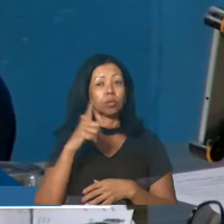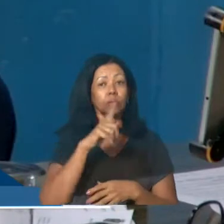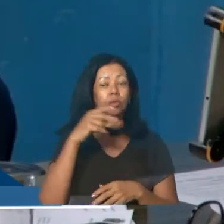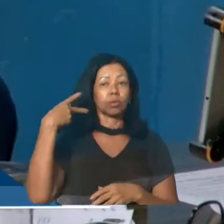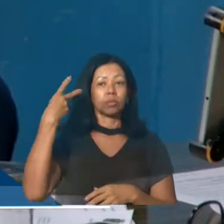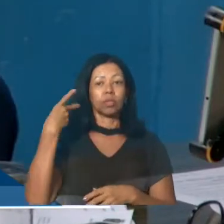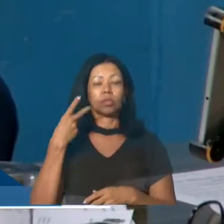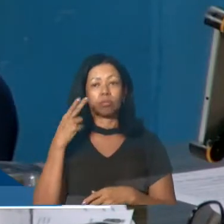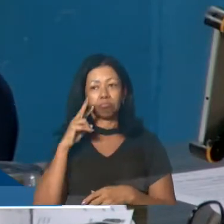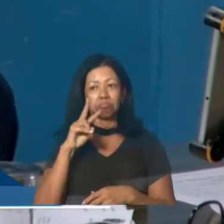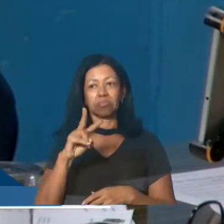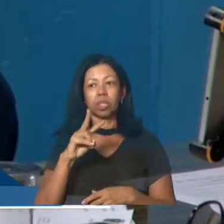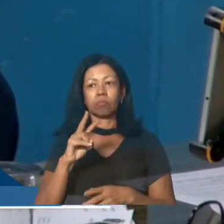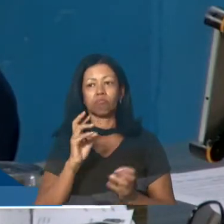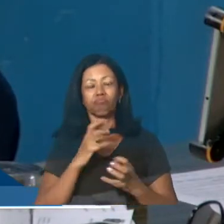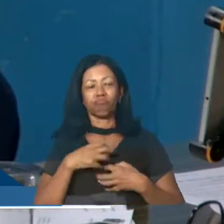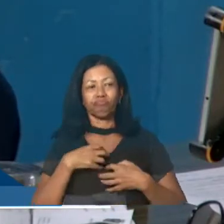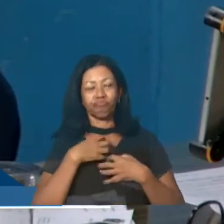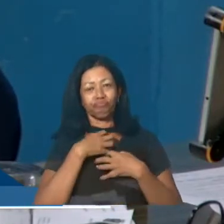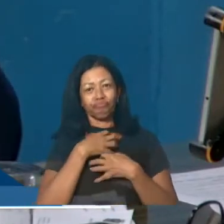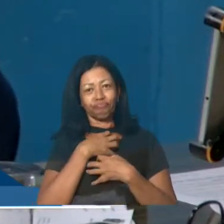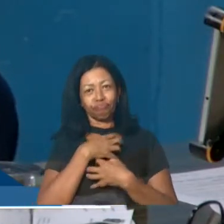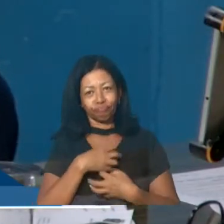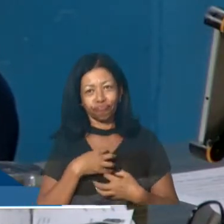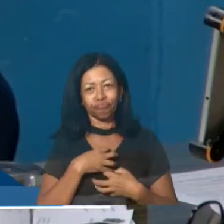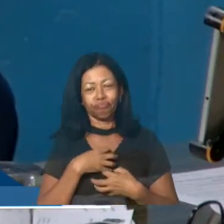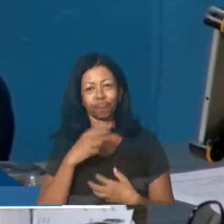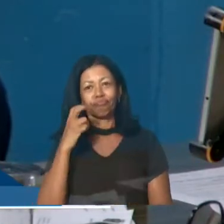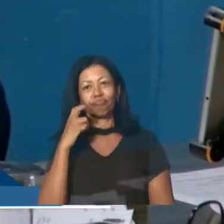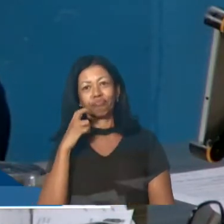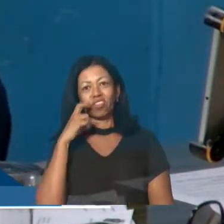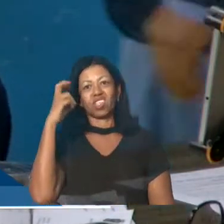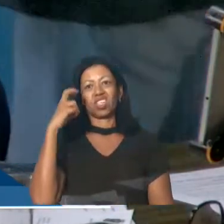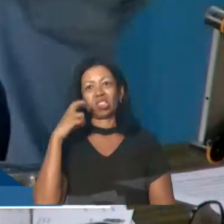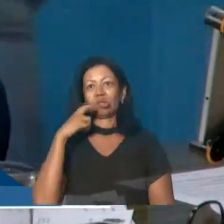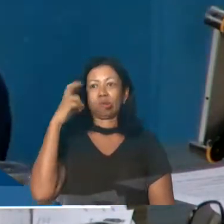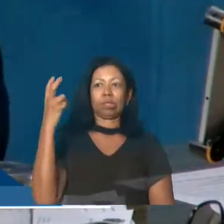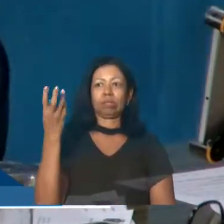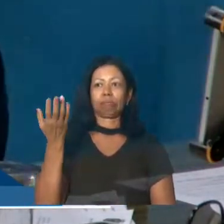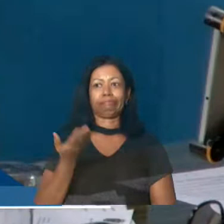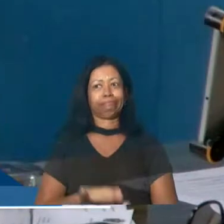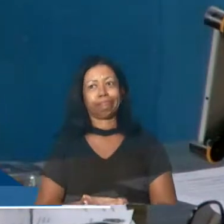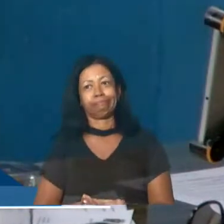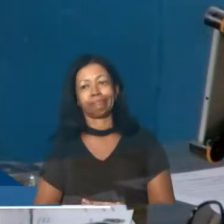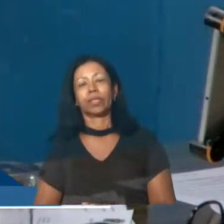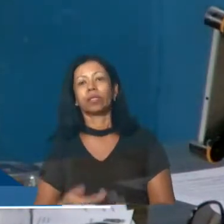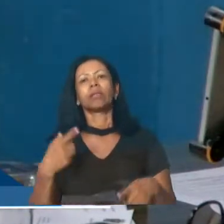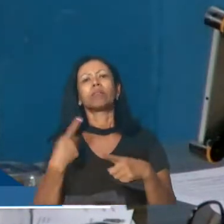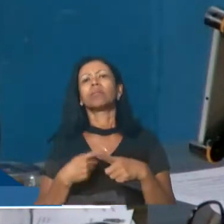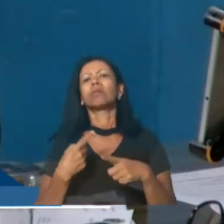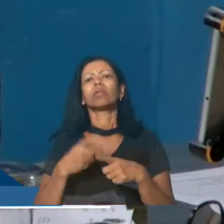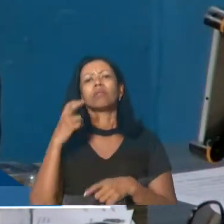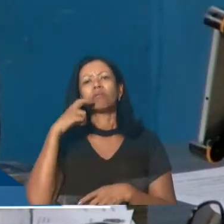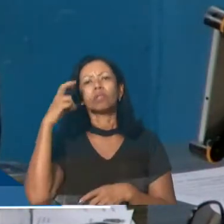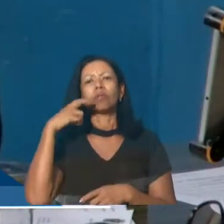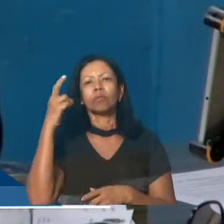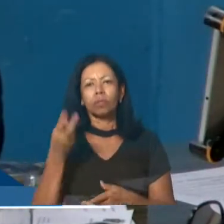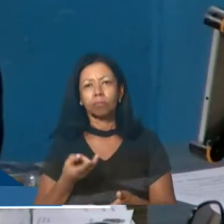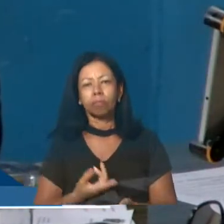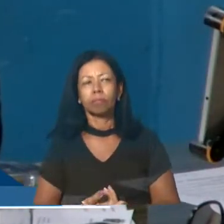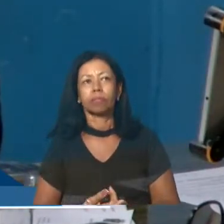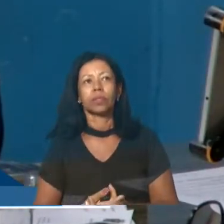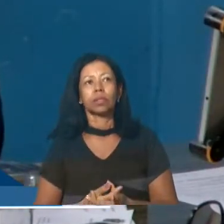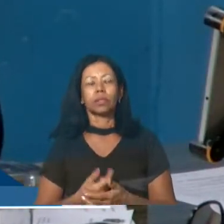vereadores, e o meu sentimento é de vergonha. Né? Por que o meu sentimento é de vergonha?